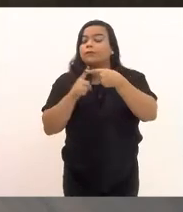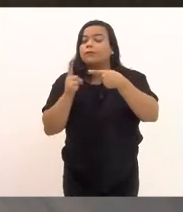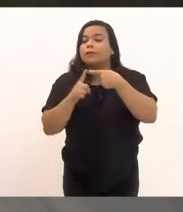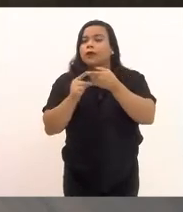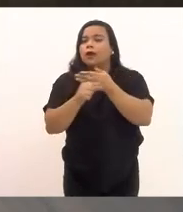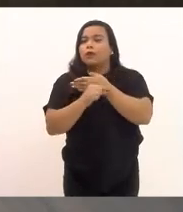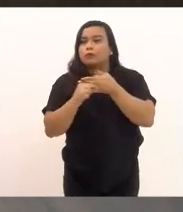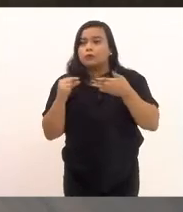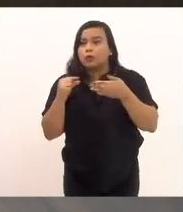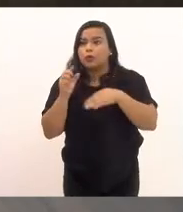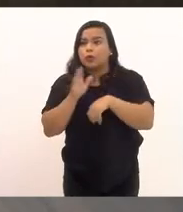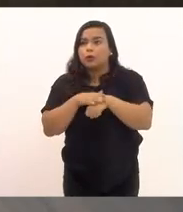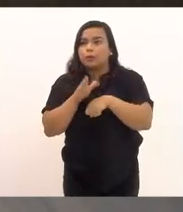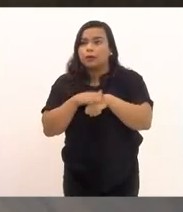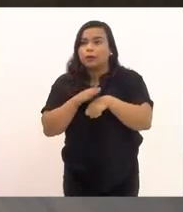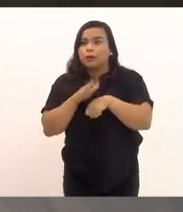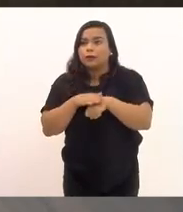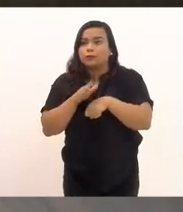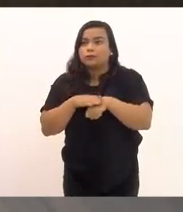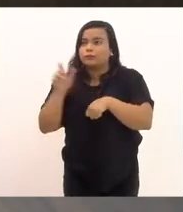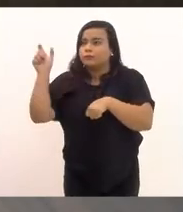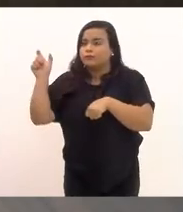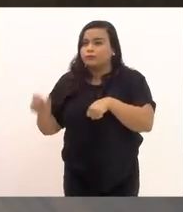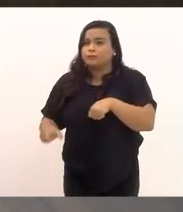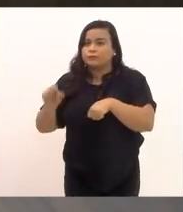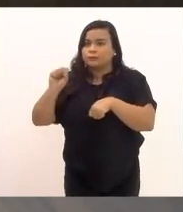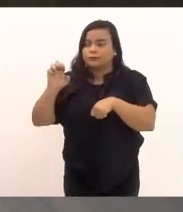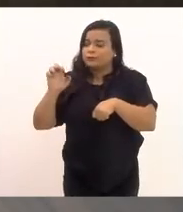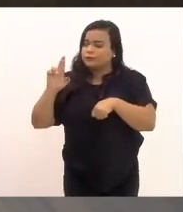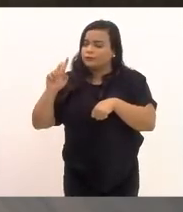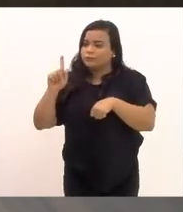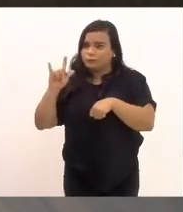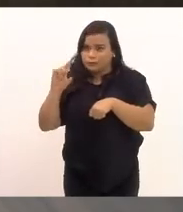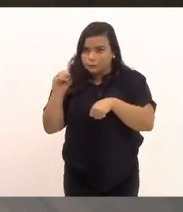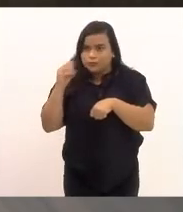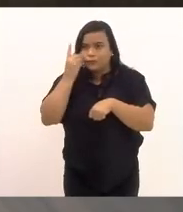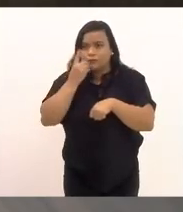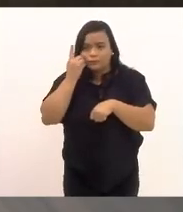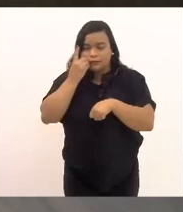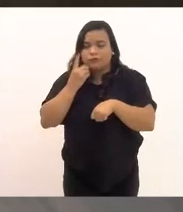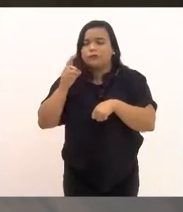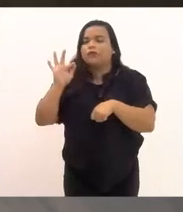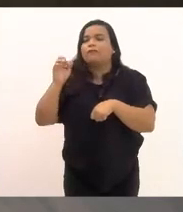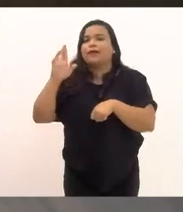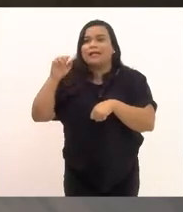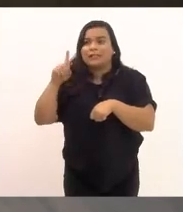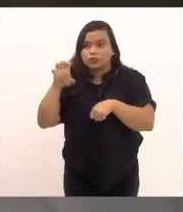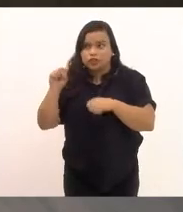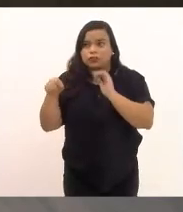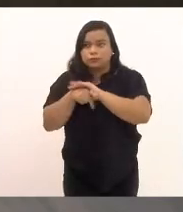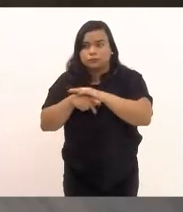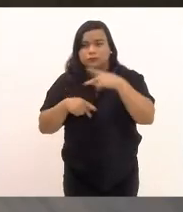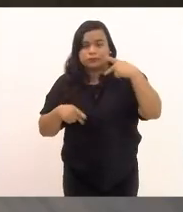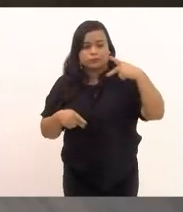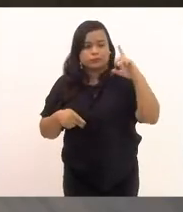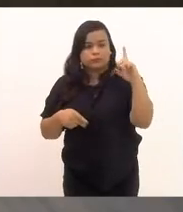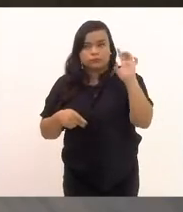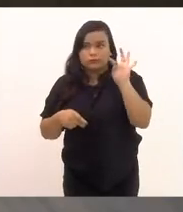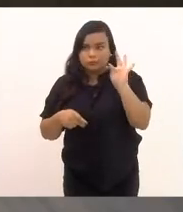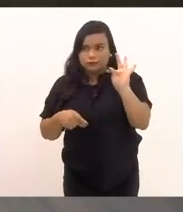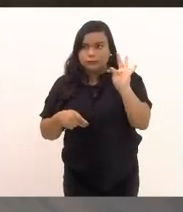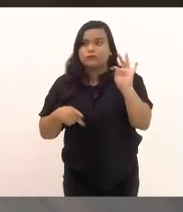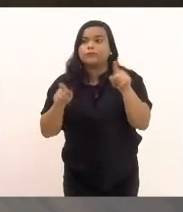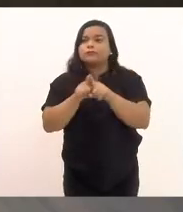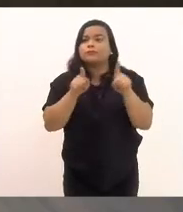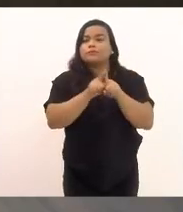da autoria inicial e intelectual do deputado Sérgio Fernandes, do PDT, que me